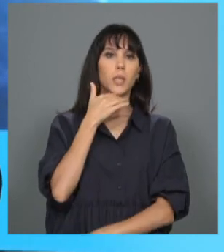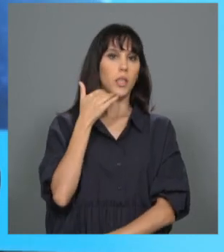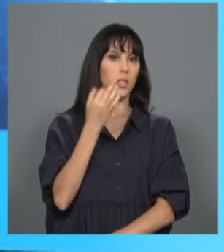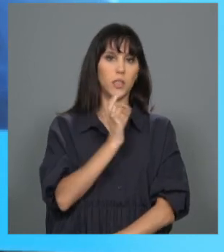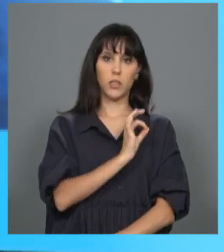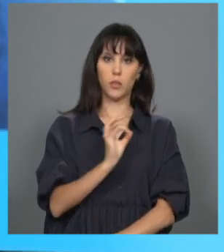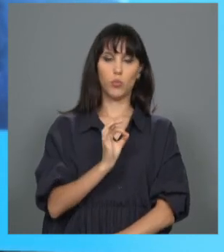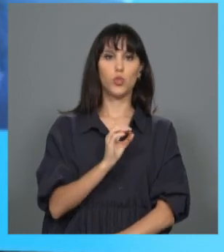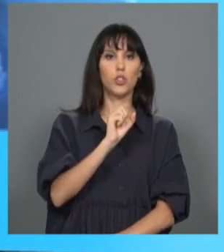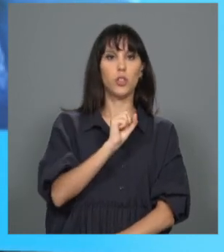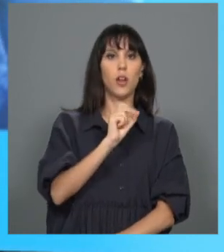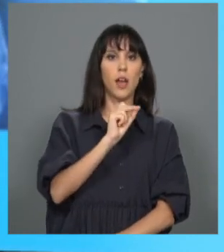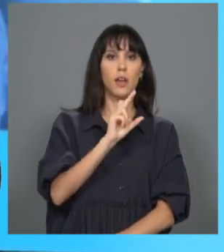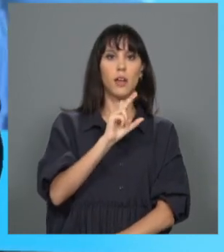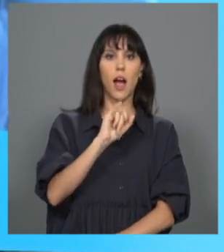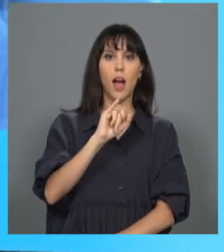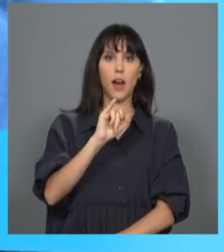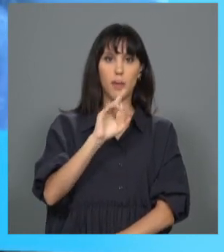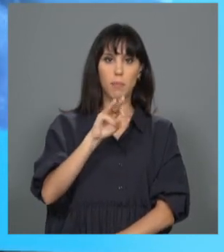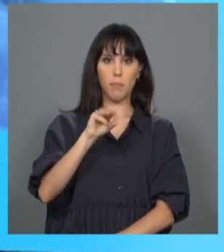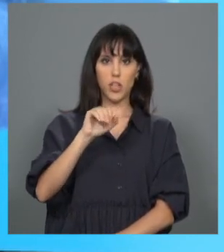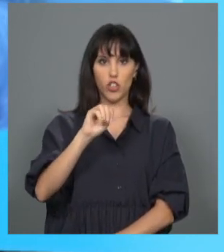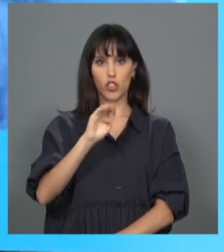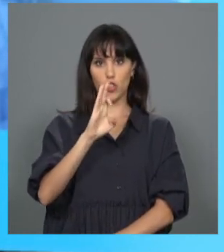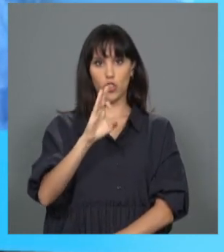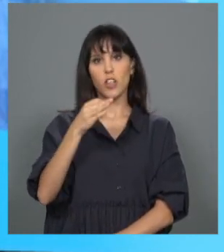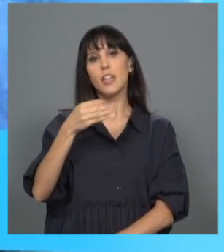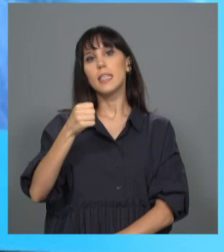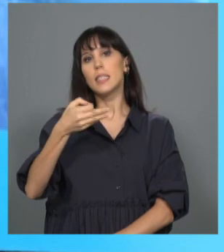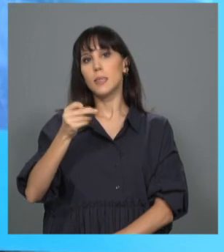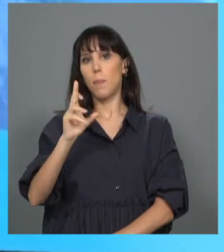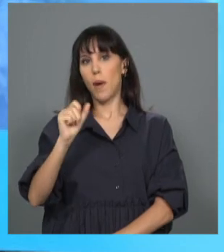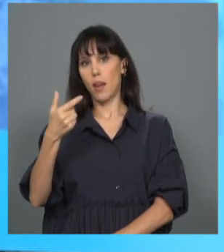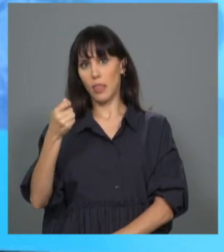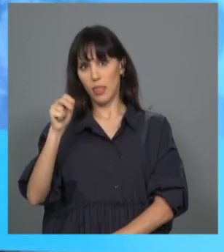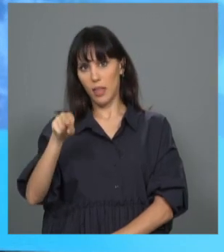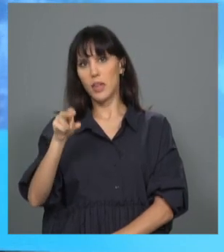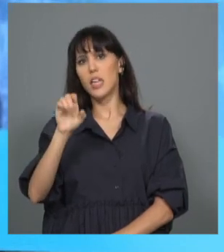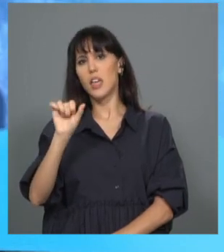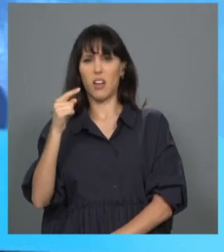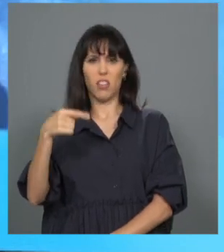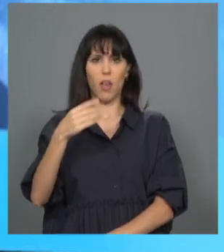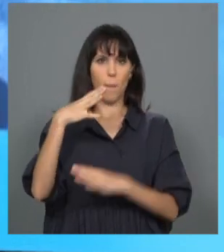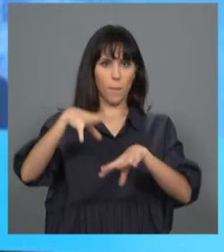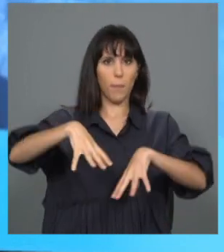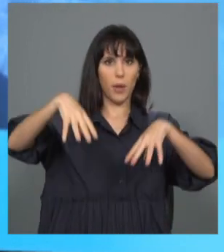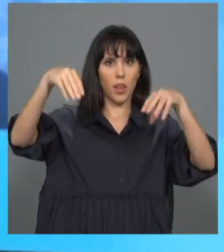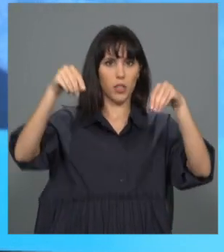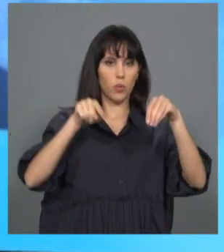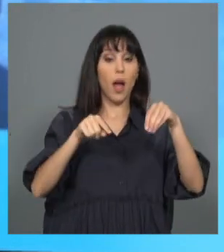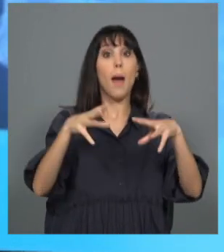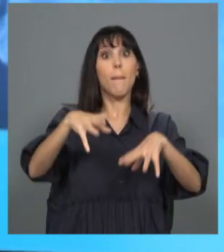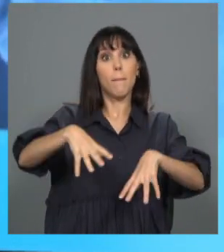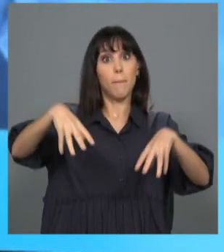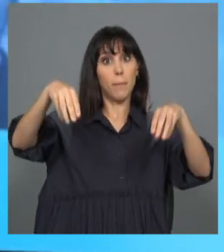Naturalmente, Garmisch-Partenkirchen, onde há também algum palácio, nomeadamente aquele palácio